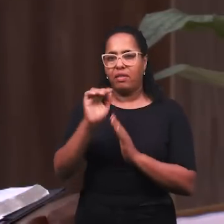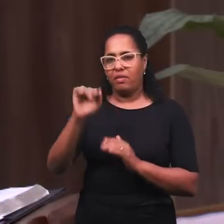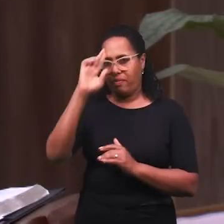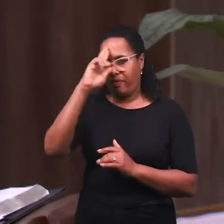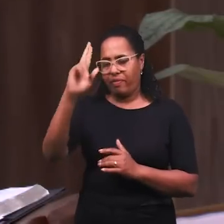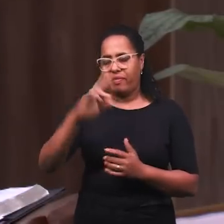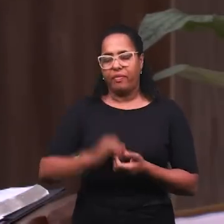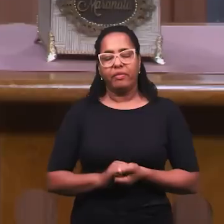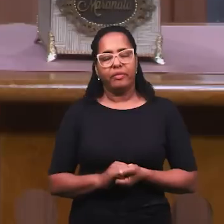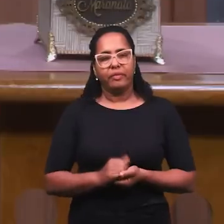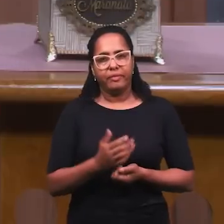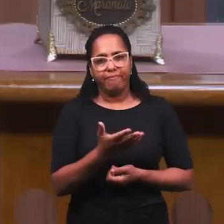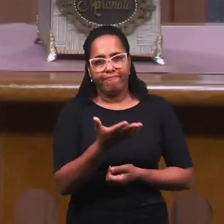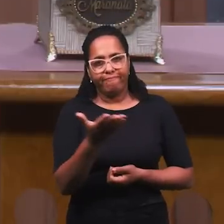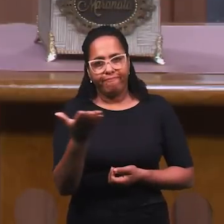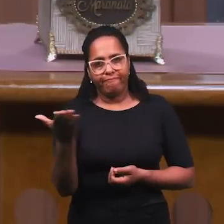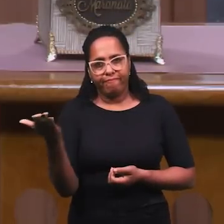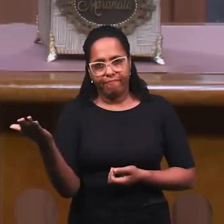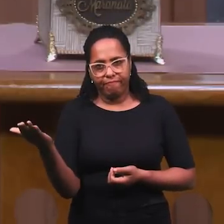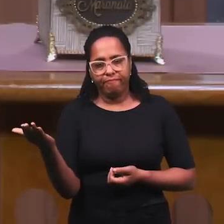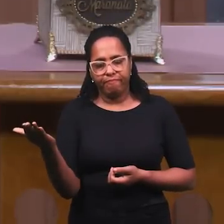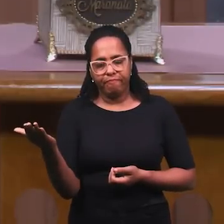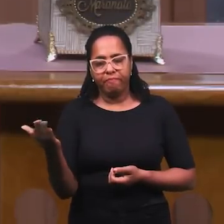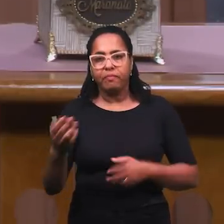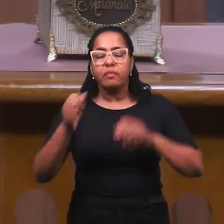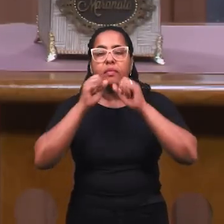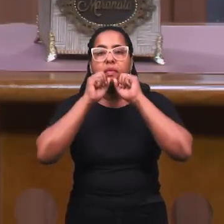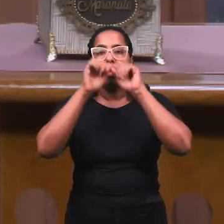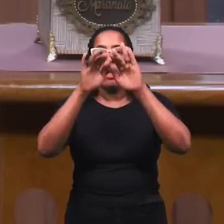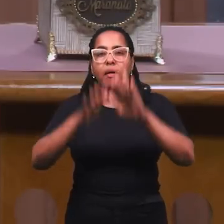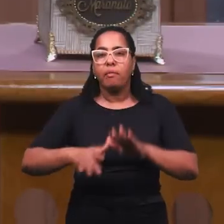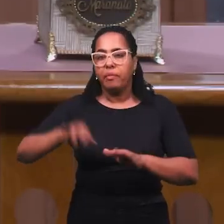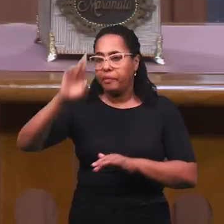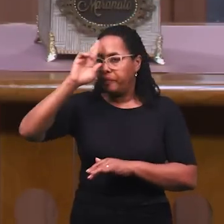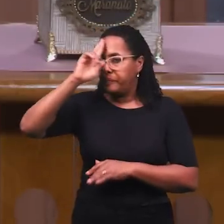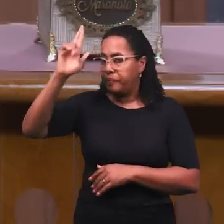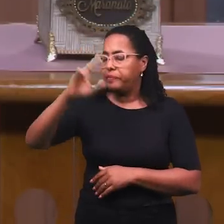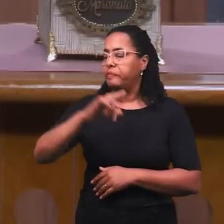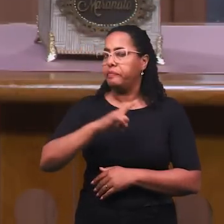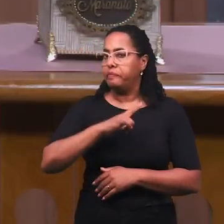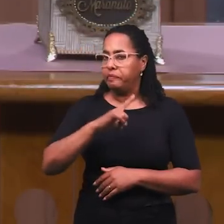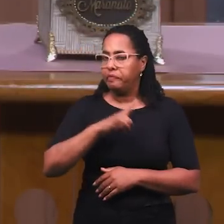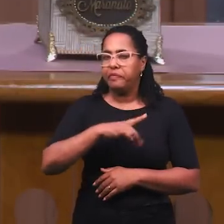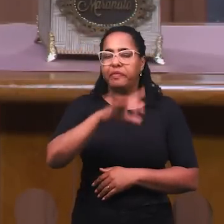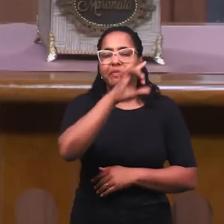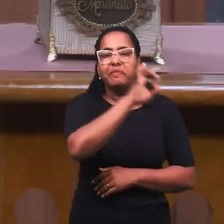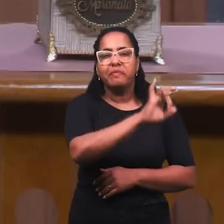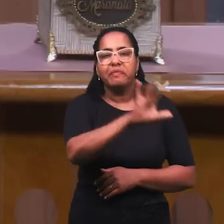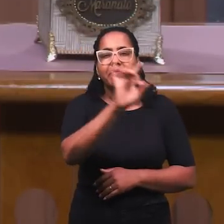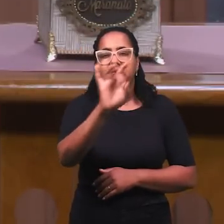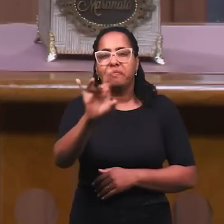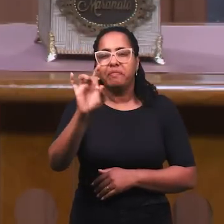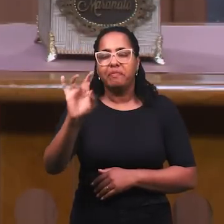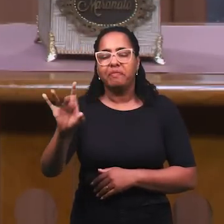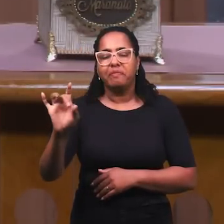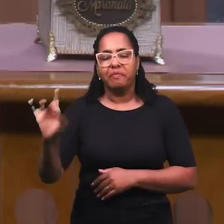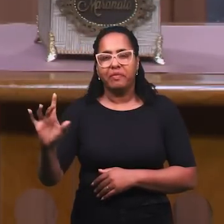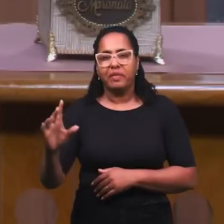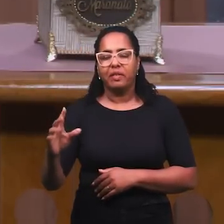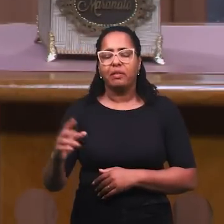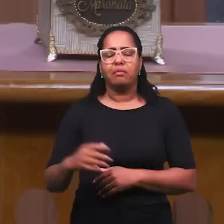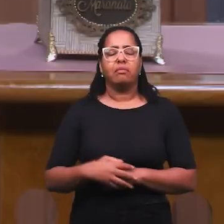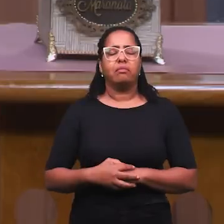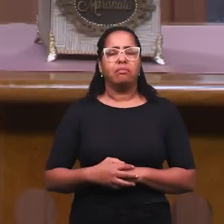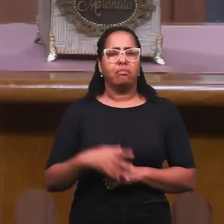seja o nome do Senhor. Meus irmãos, a bênção que o Senhor tem para cada um de